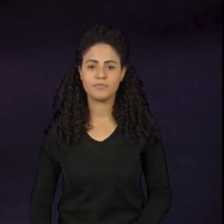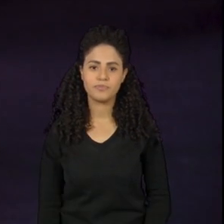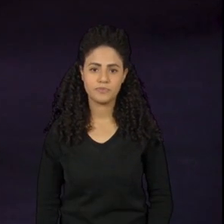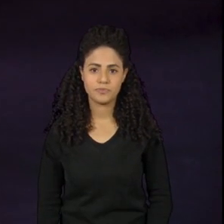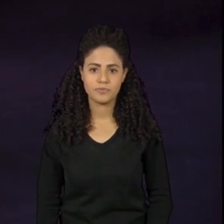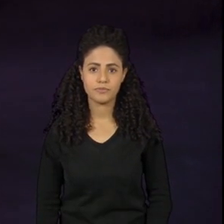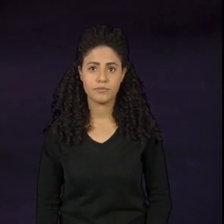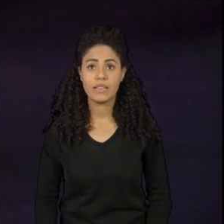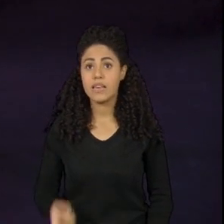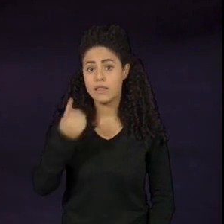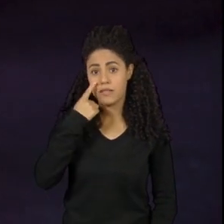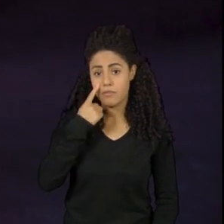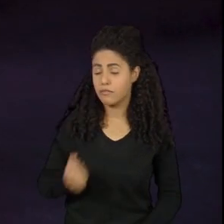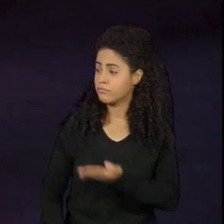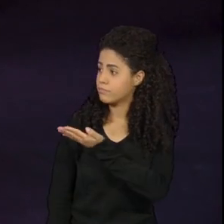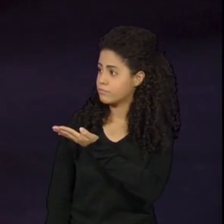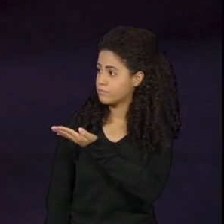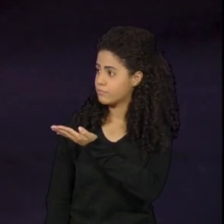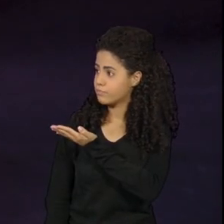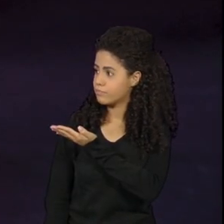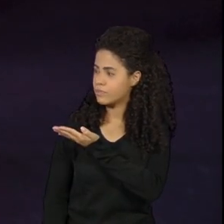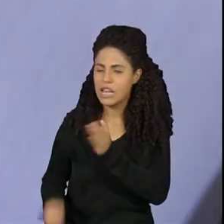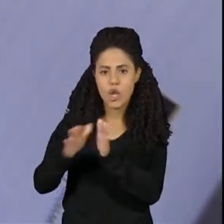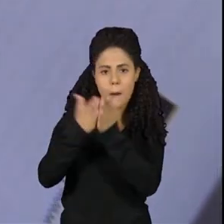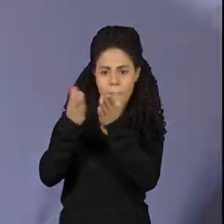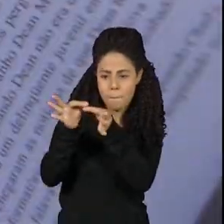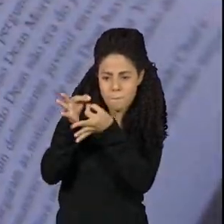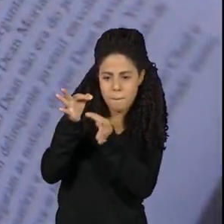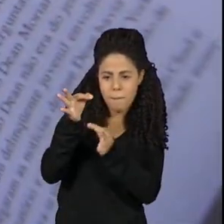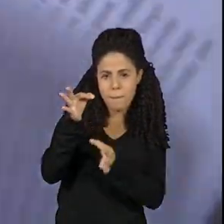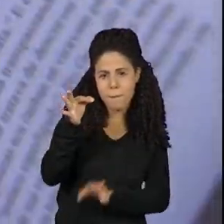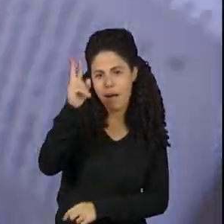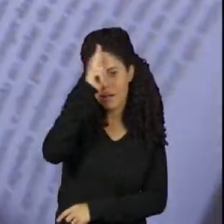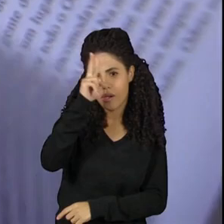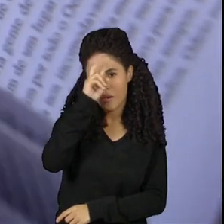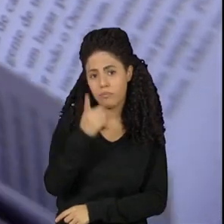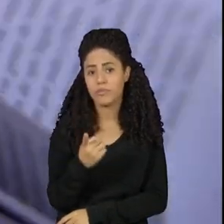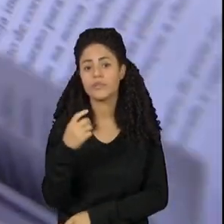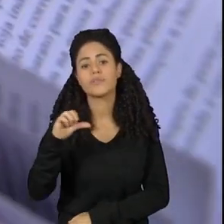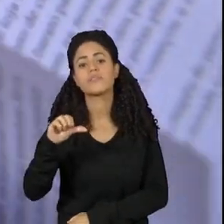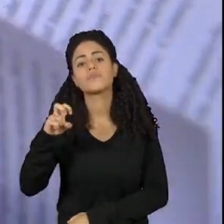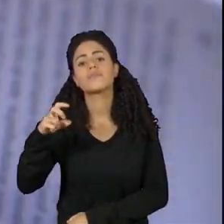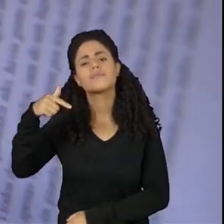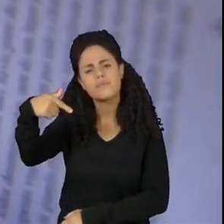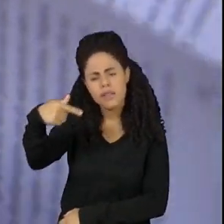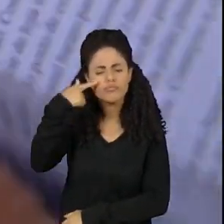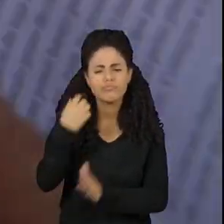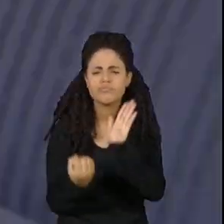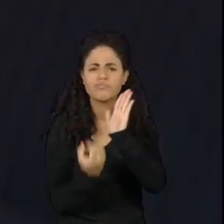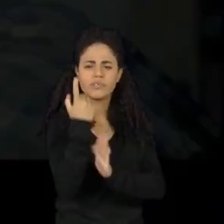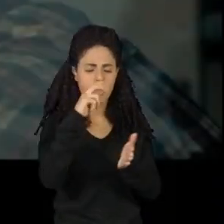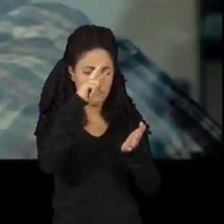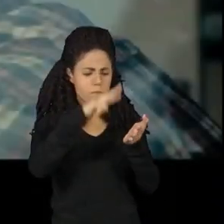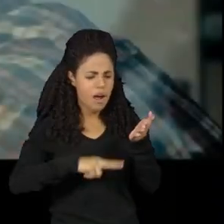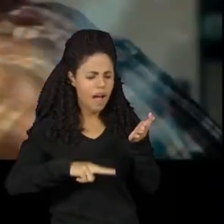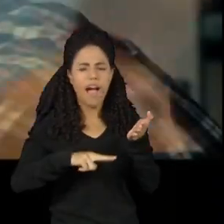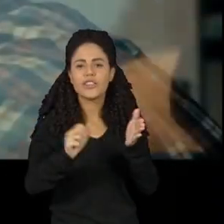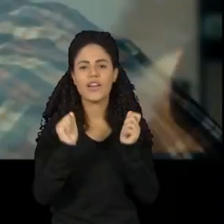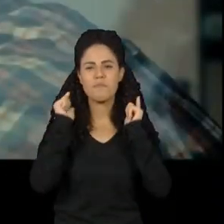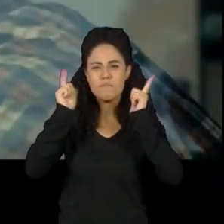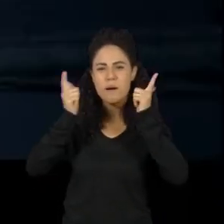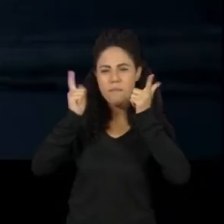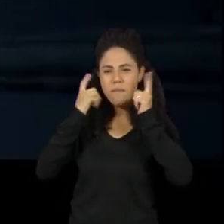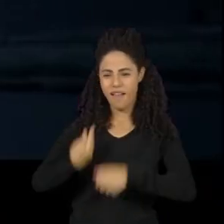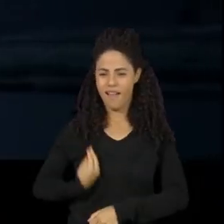On the Road, emblemático romance lançado em 1957 por Kerouac, relata as aventuras que viveu durante